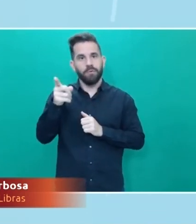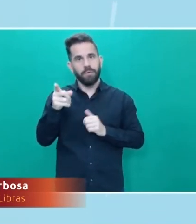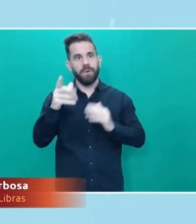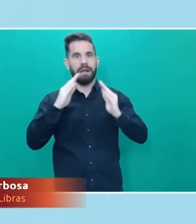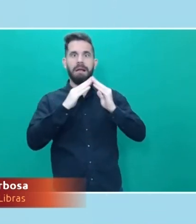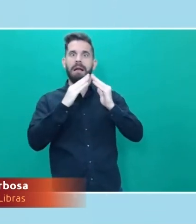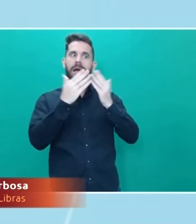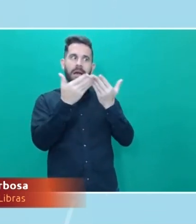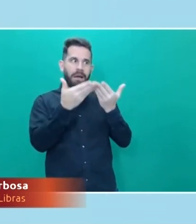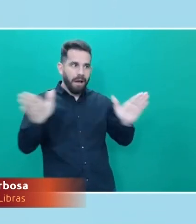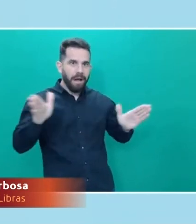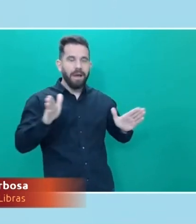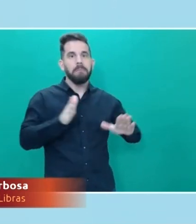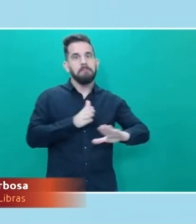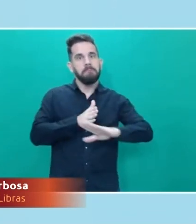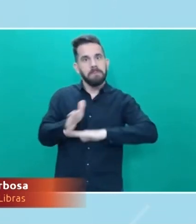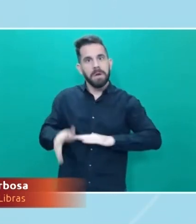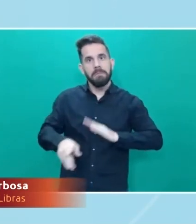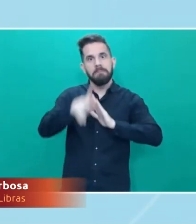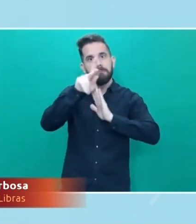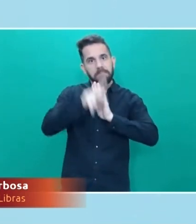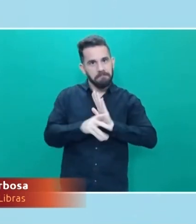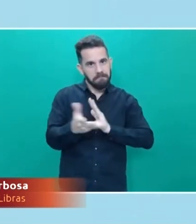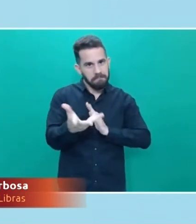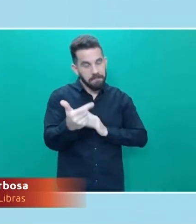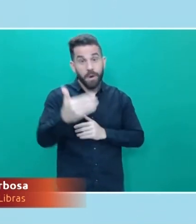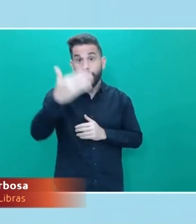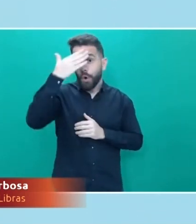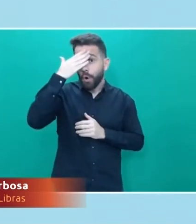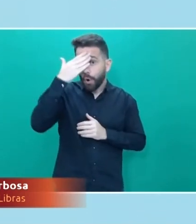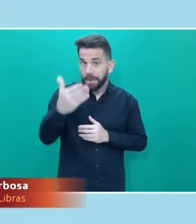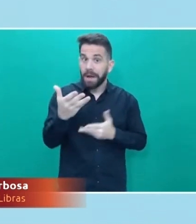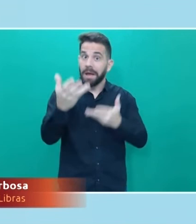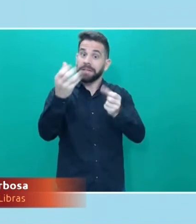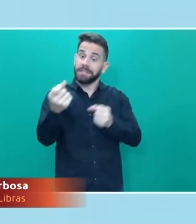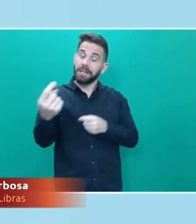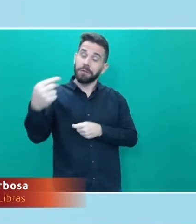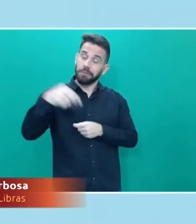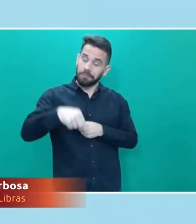para um projeto tão bacana desse. Muito obrigada também por ter aceitado o nosso convite para